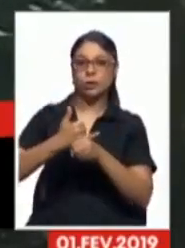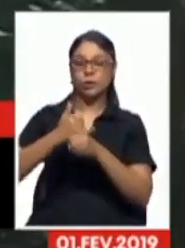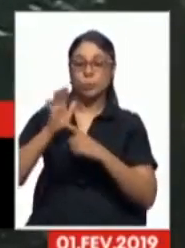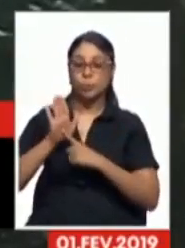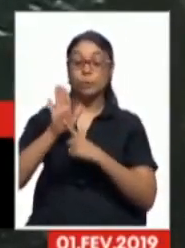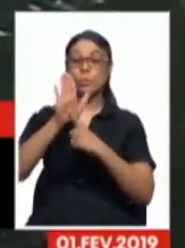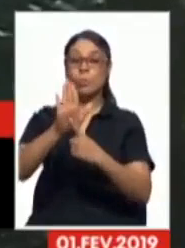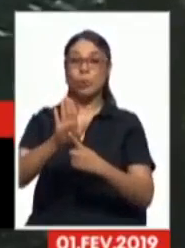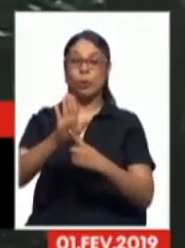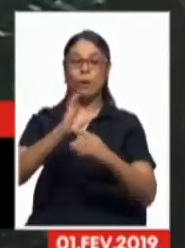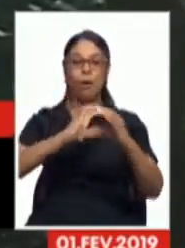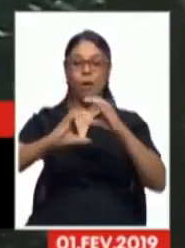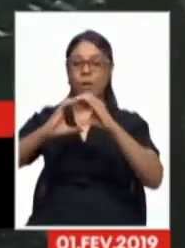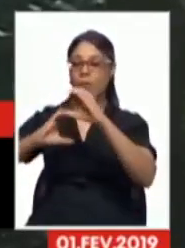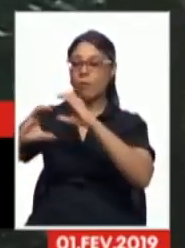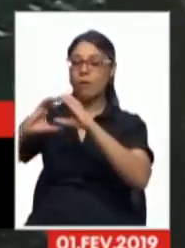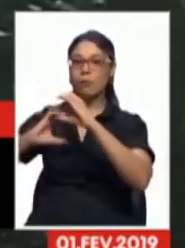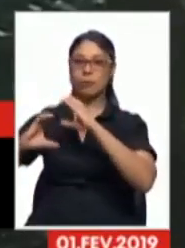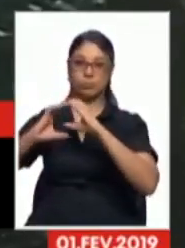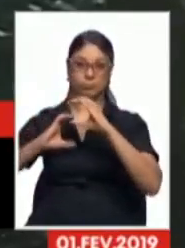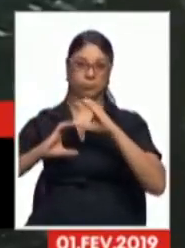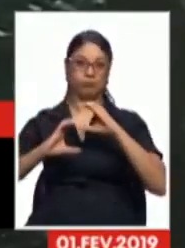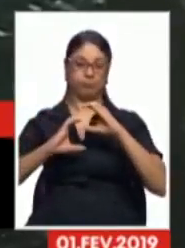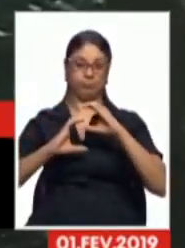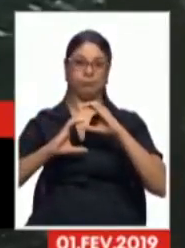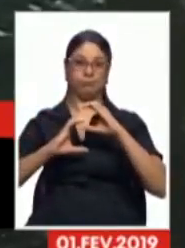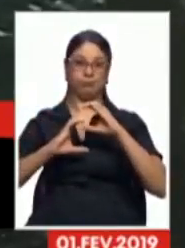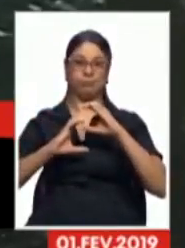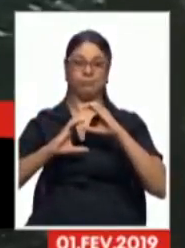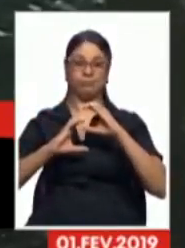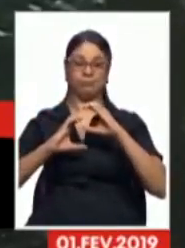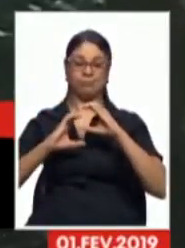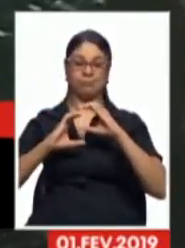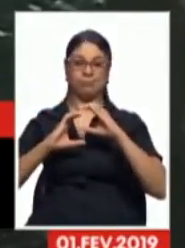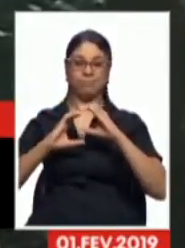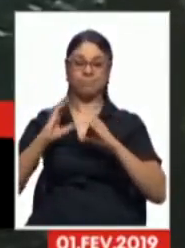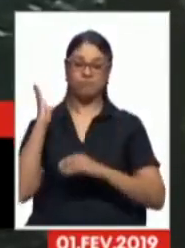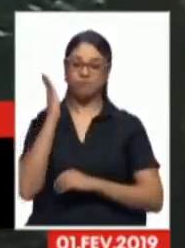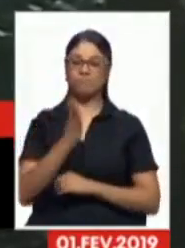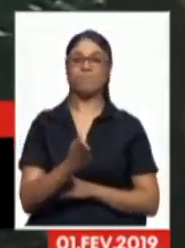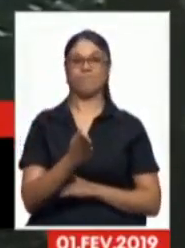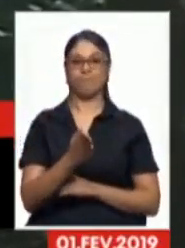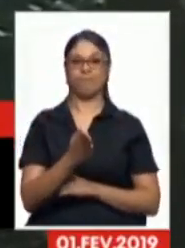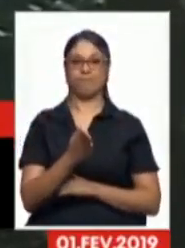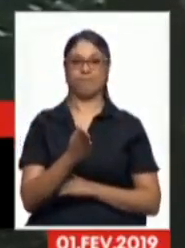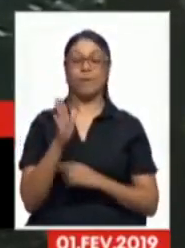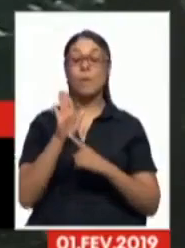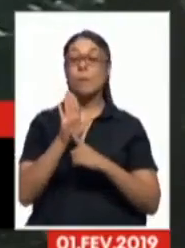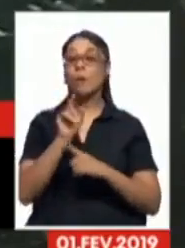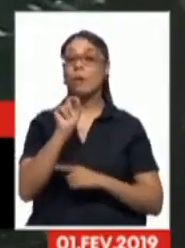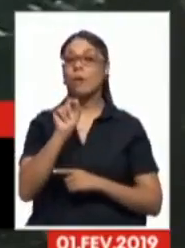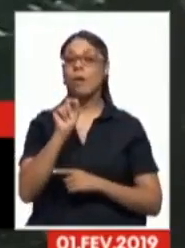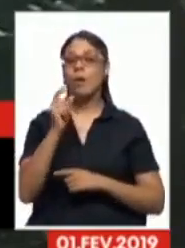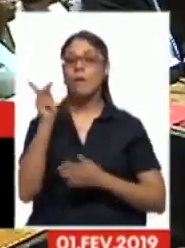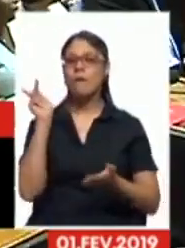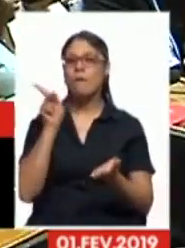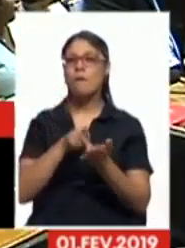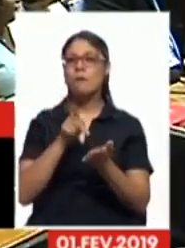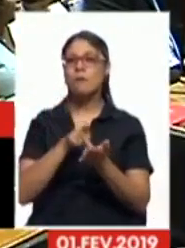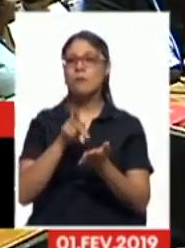que a comunicação, em sua forma mais direta, seja feita com verdade e